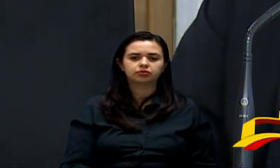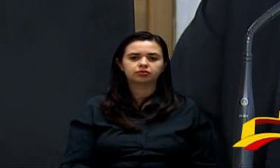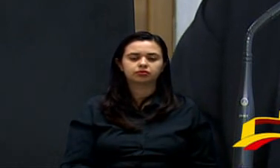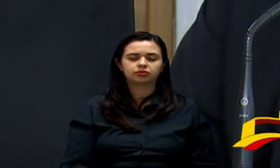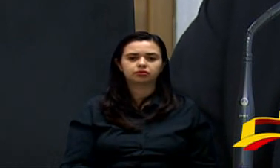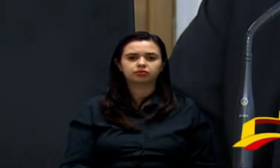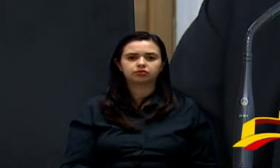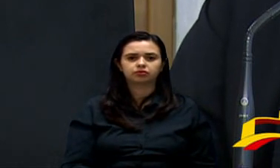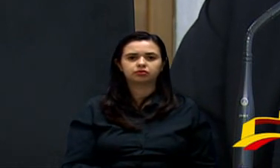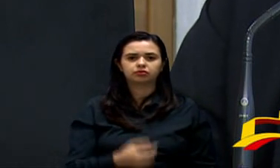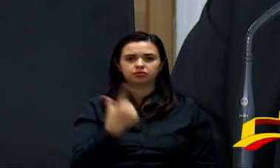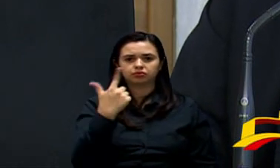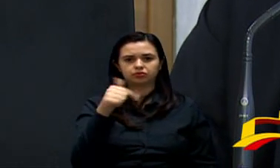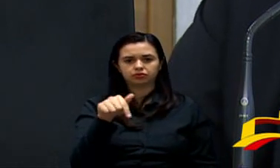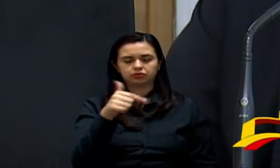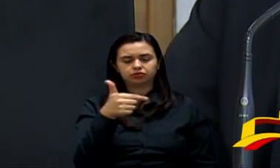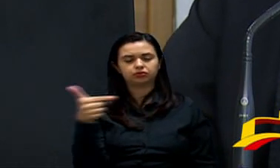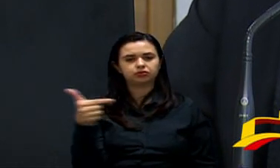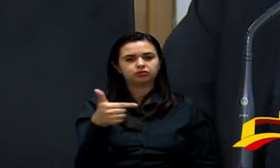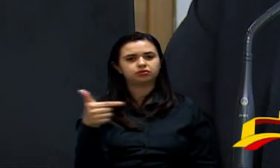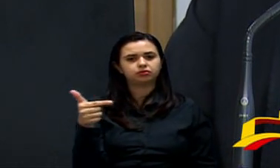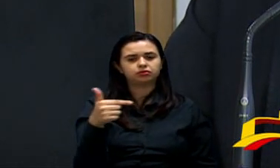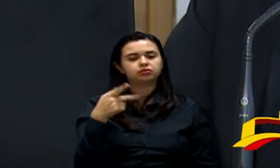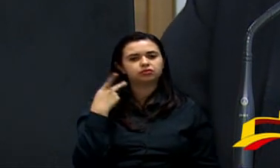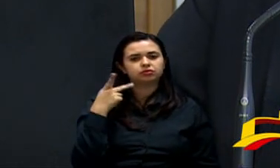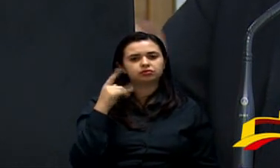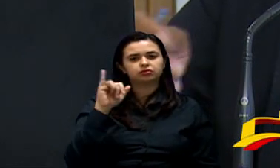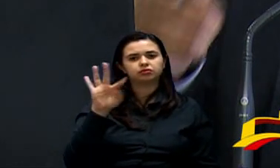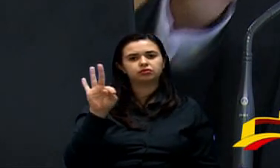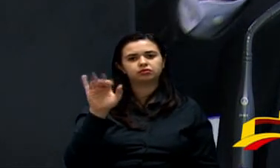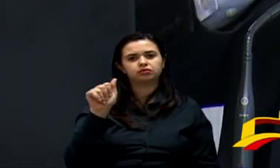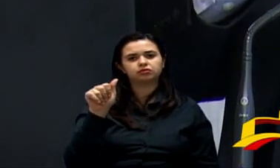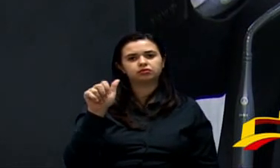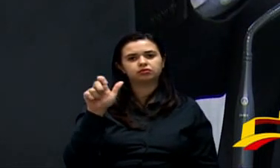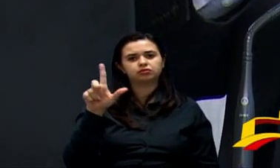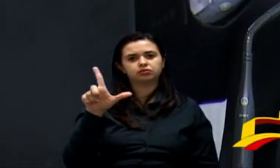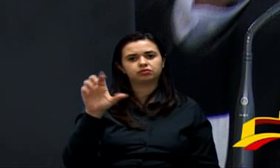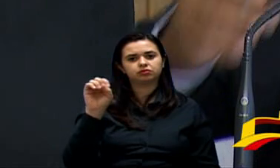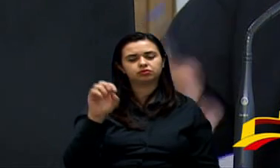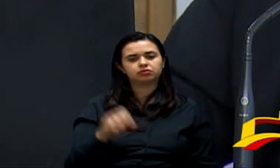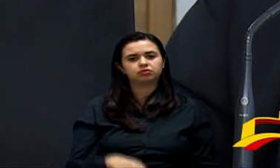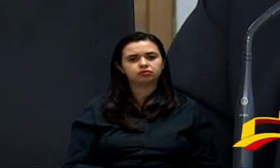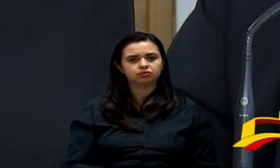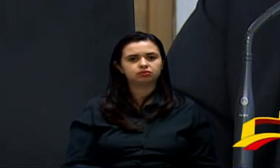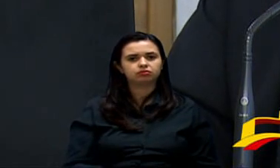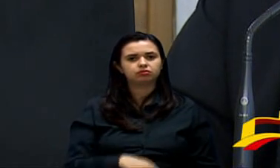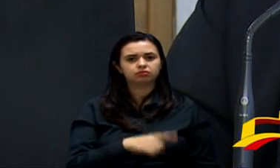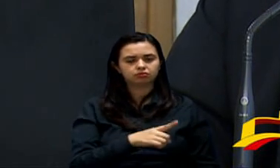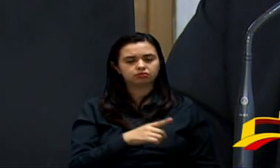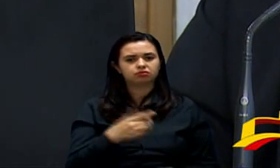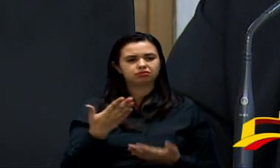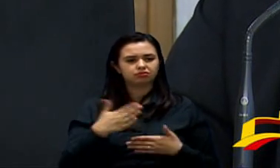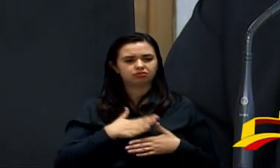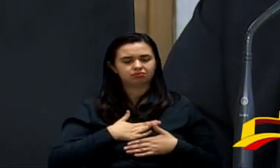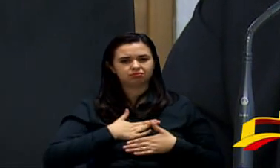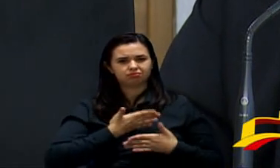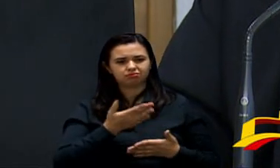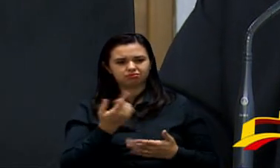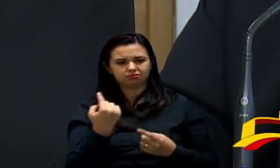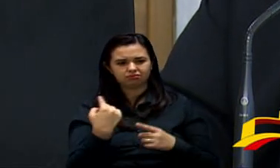Moção 1722, do vereador Ítalo, que manifesta o repúdio à atitude agressiva,